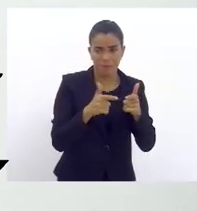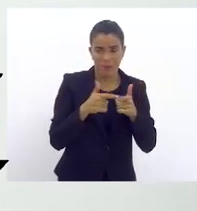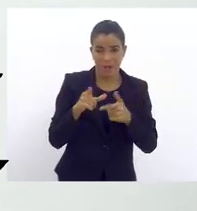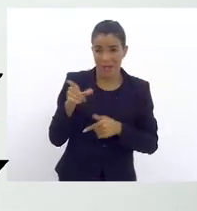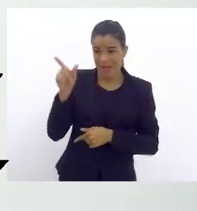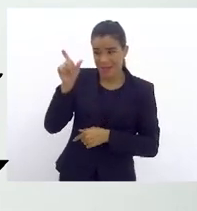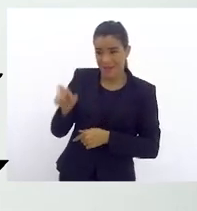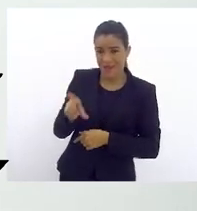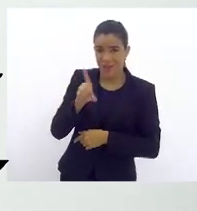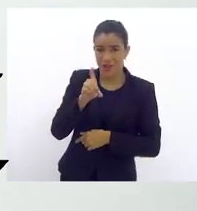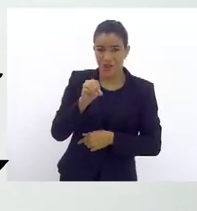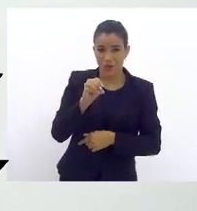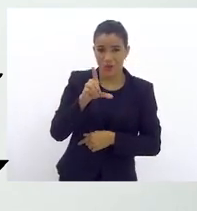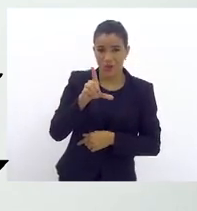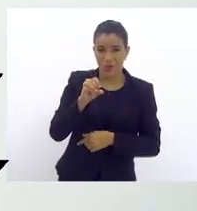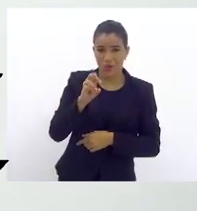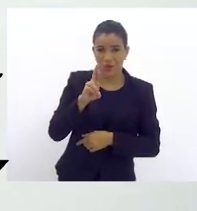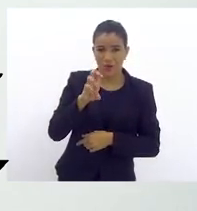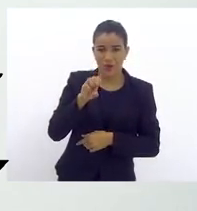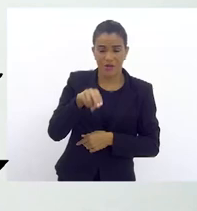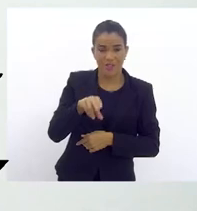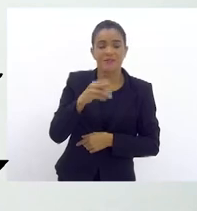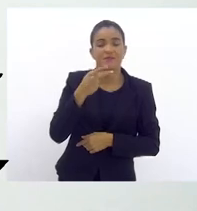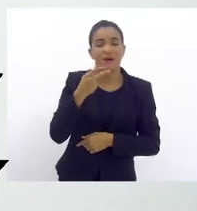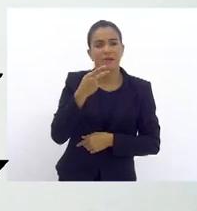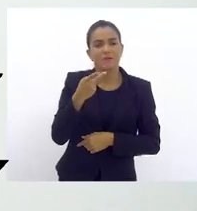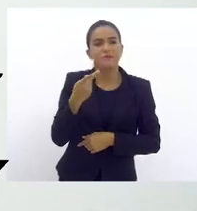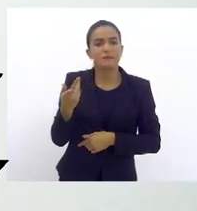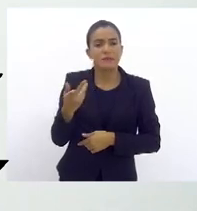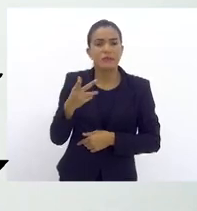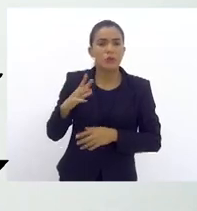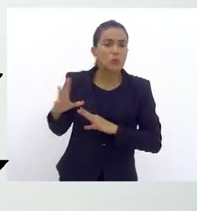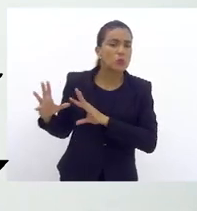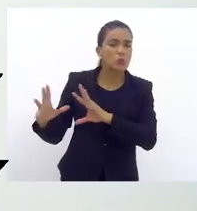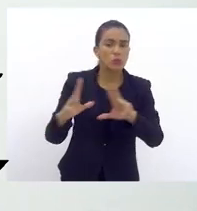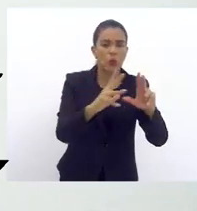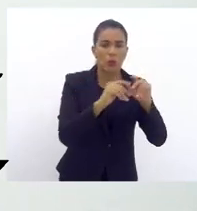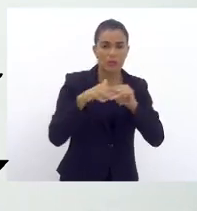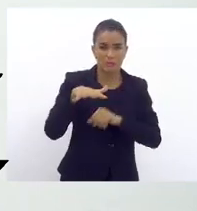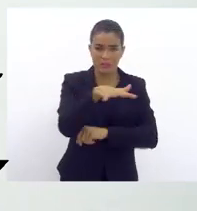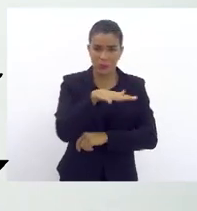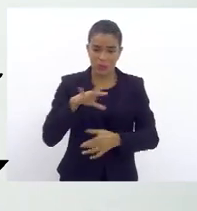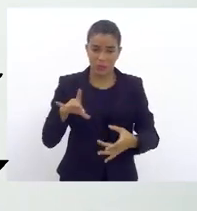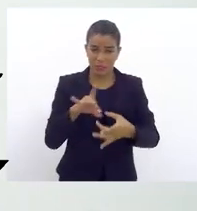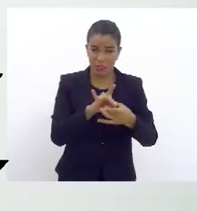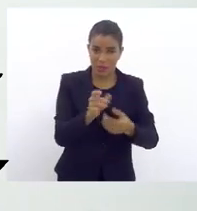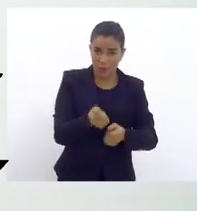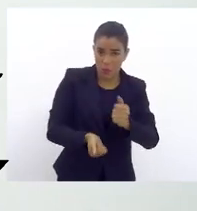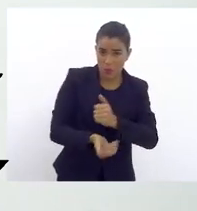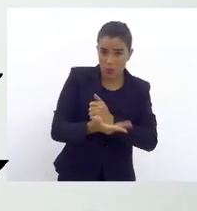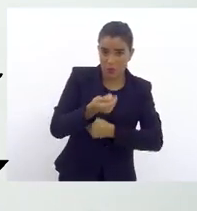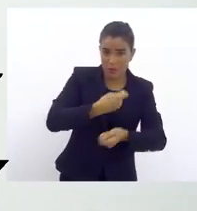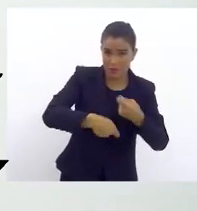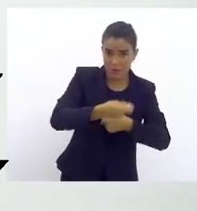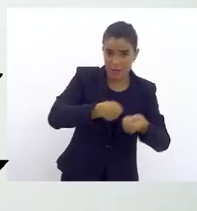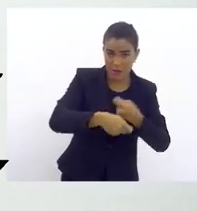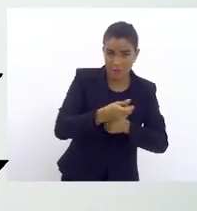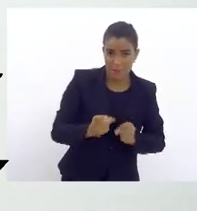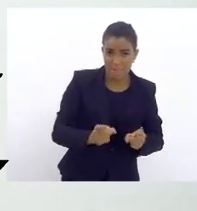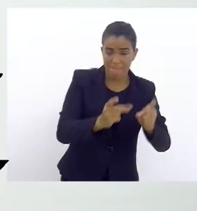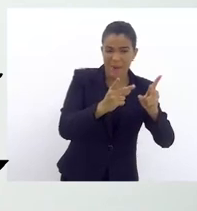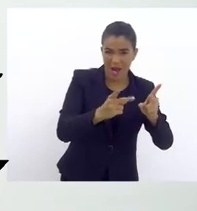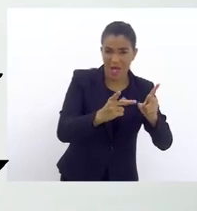Dolores fala todos os casos do narcotráfico São extremamente complicados